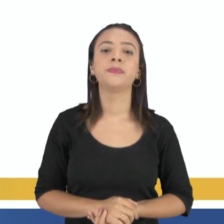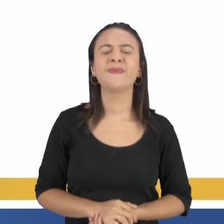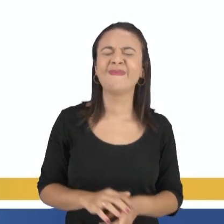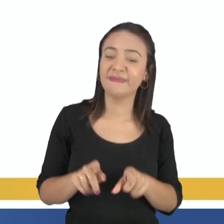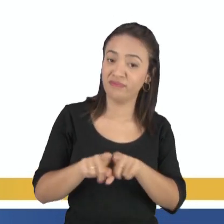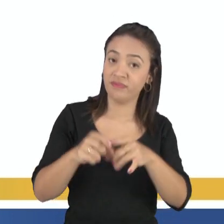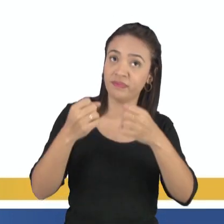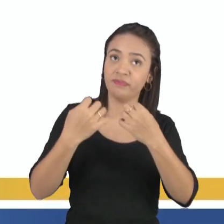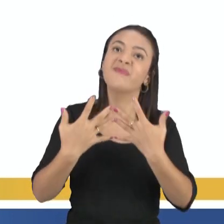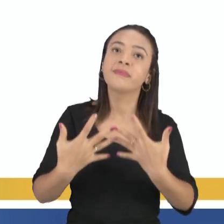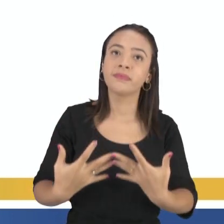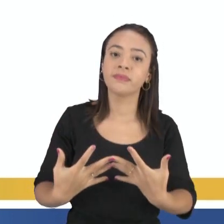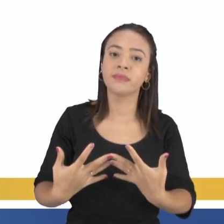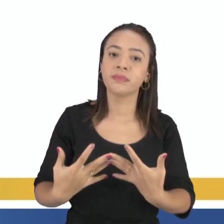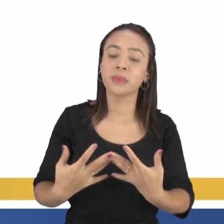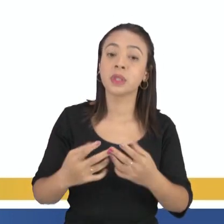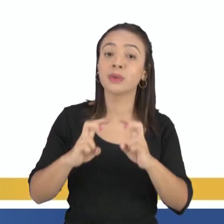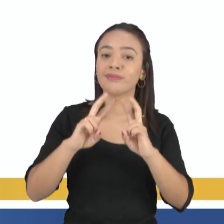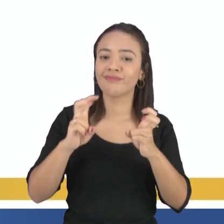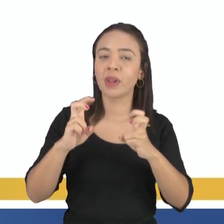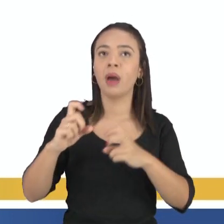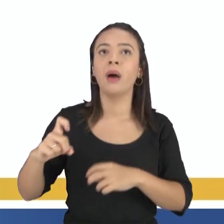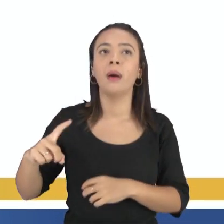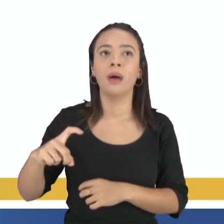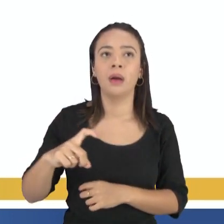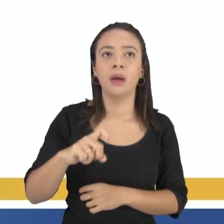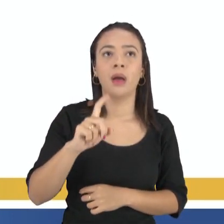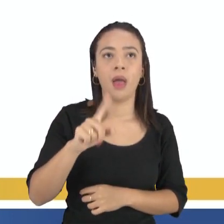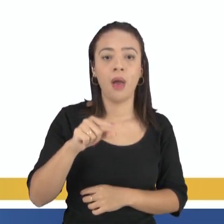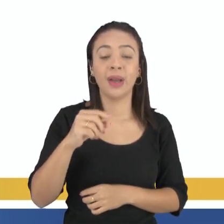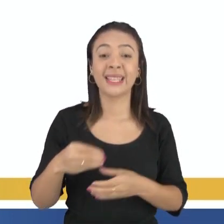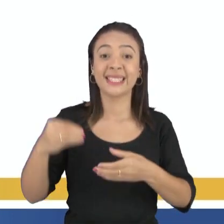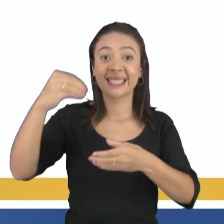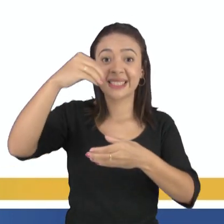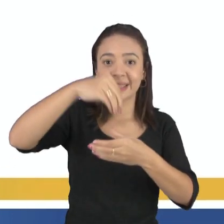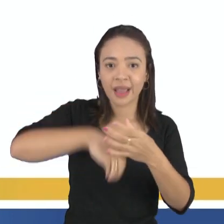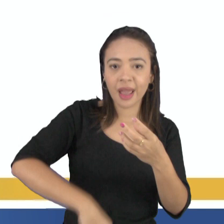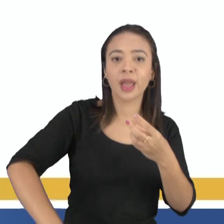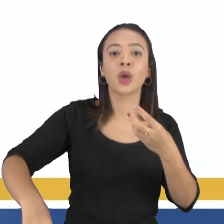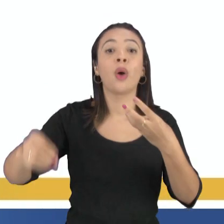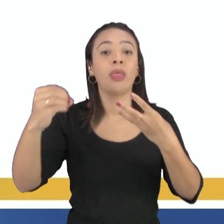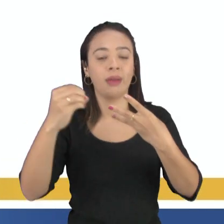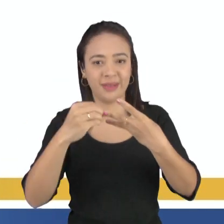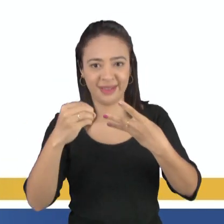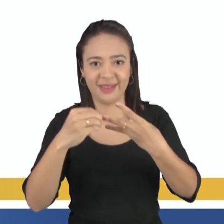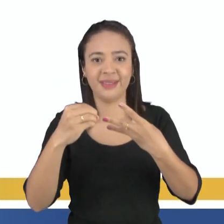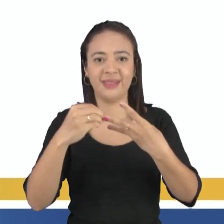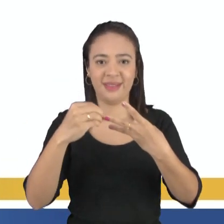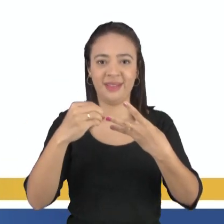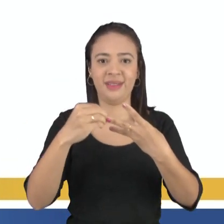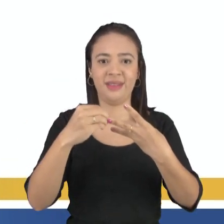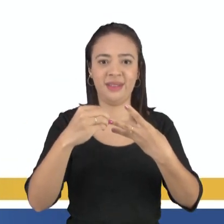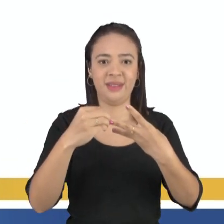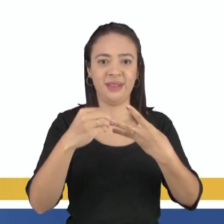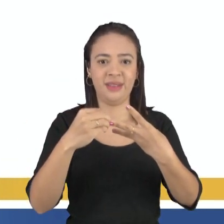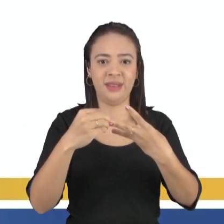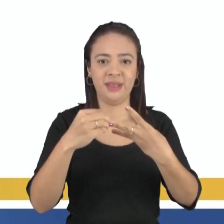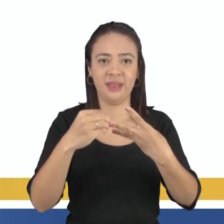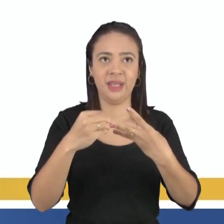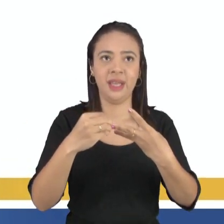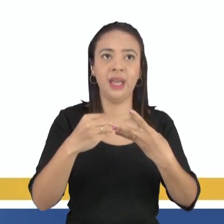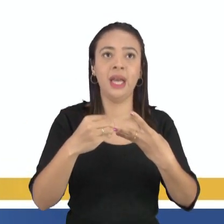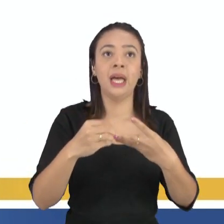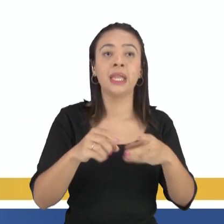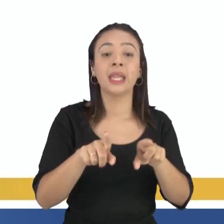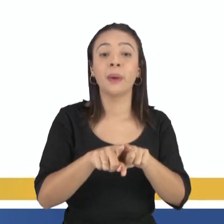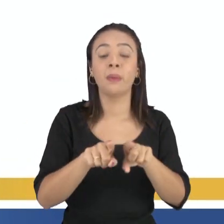sobre essa bactéria, É um parasita intracelular, tá? Ele vai se reproduzir de forma